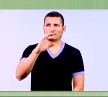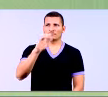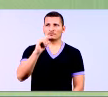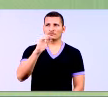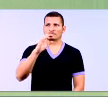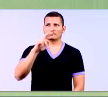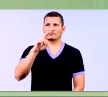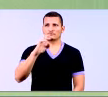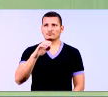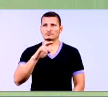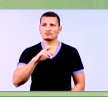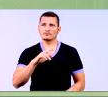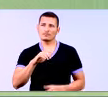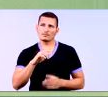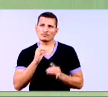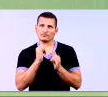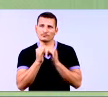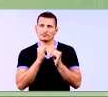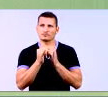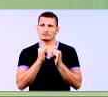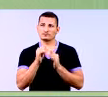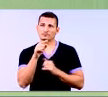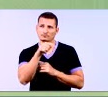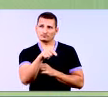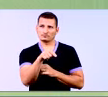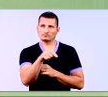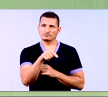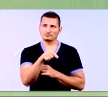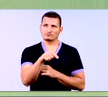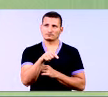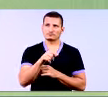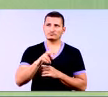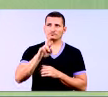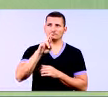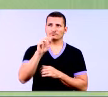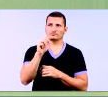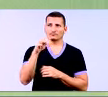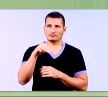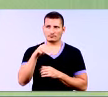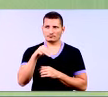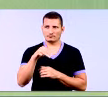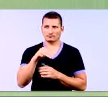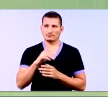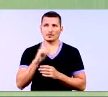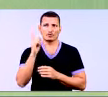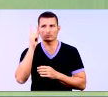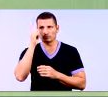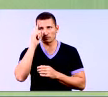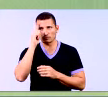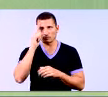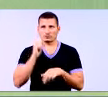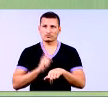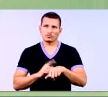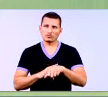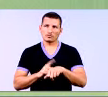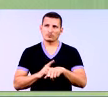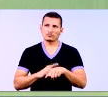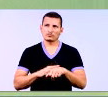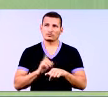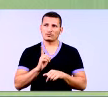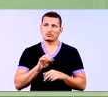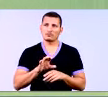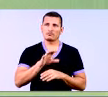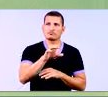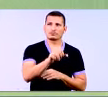buscar as informações lá na memória RAM por lote, ela não vai toda hora lá, ela traz os pacotes, então o